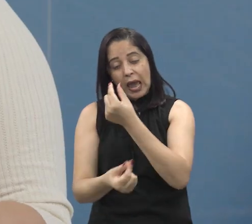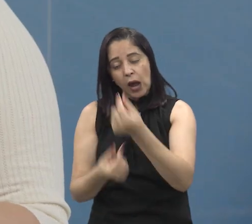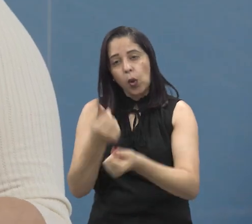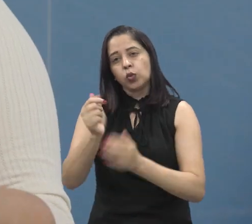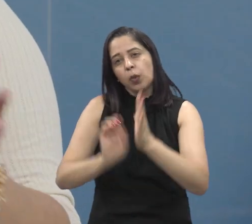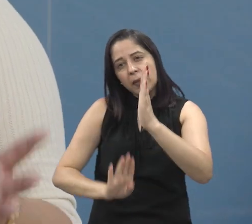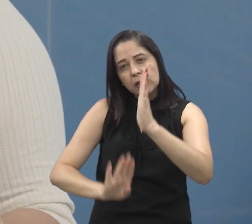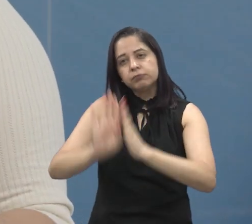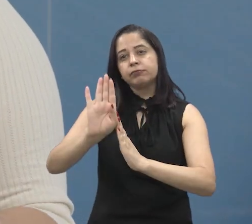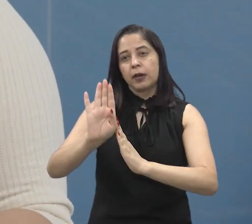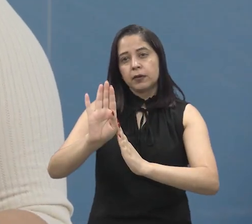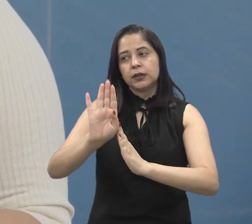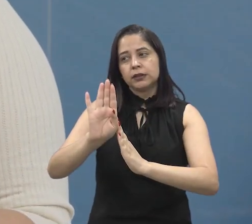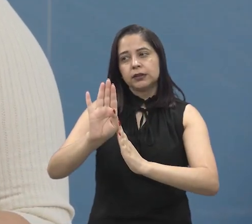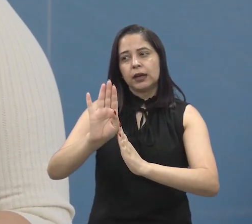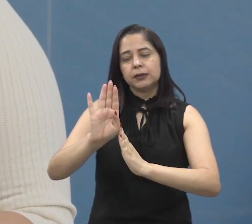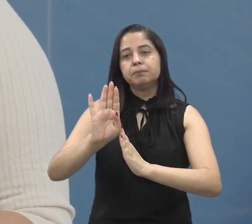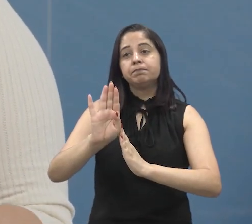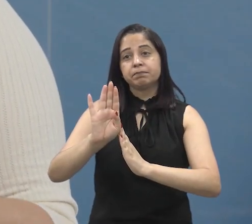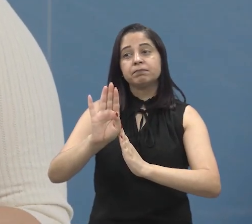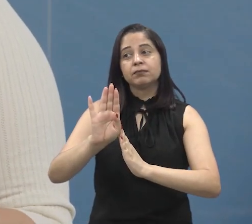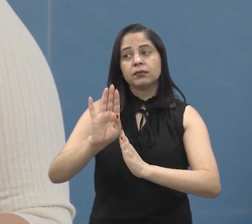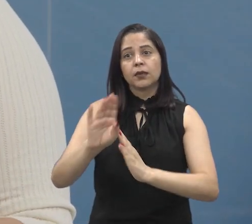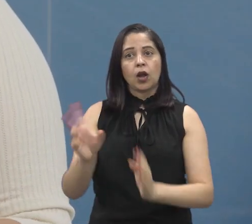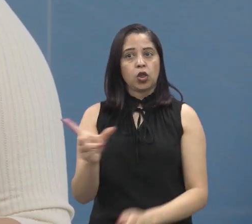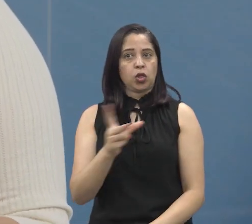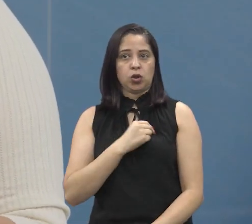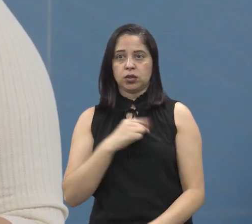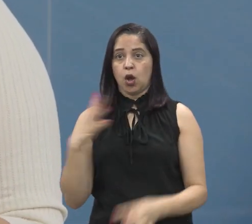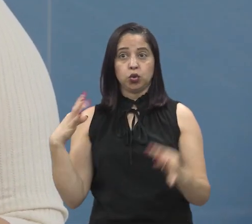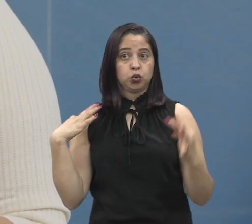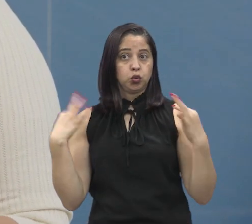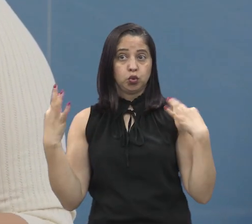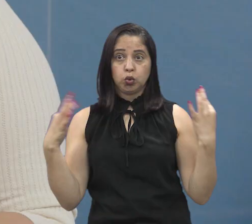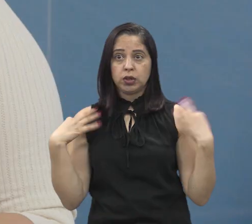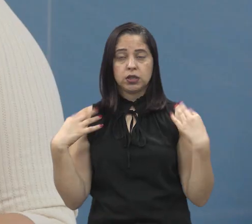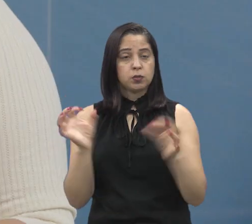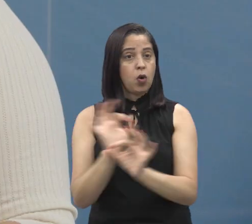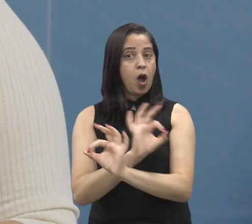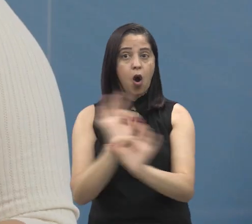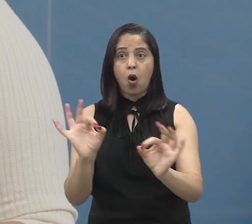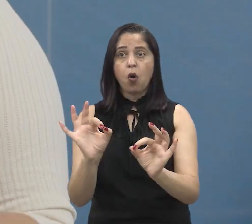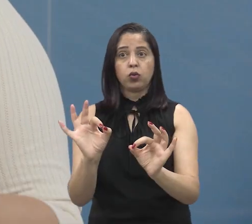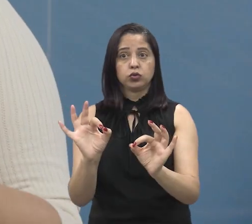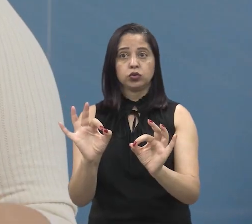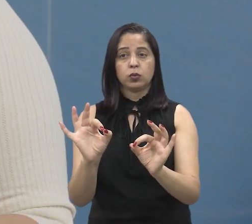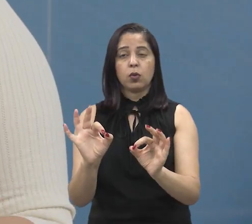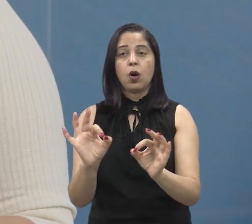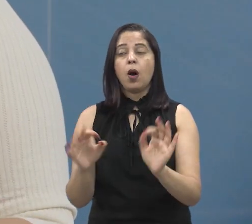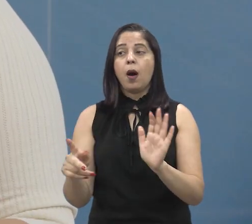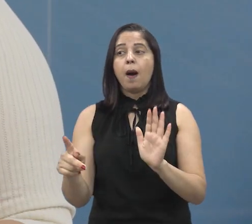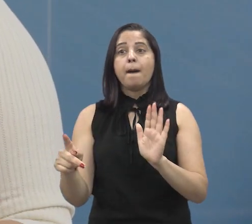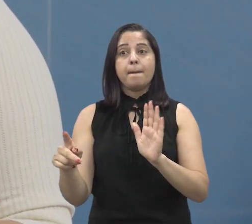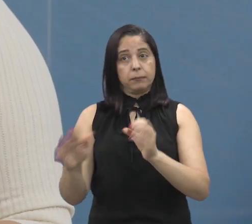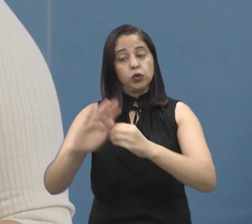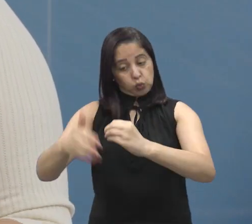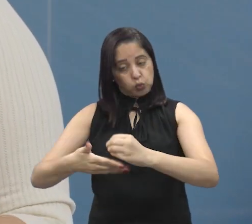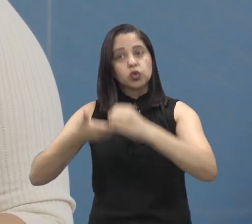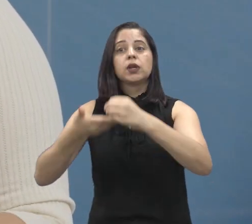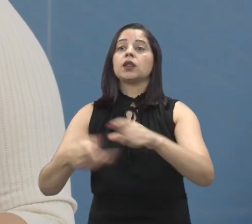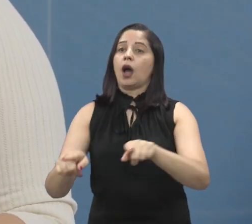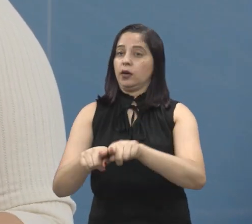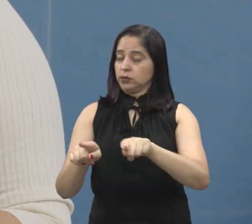Campos é um campo muito fértil para desenvolvimento de políticas públicas no setor do turismo, que alavanca a